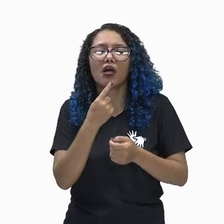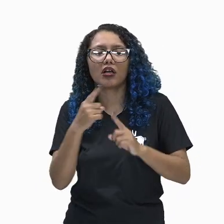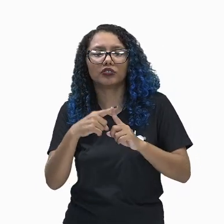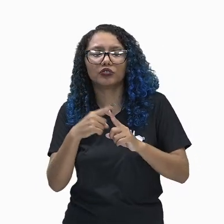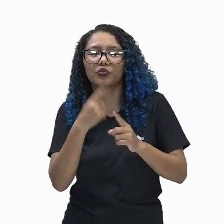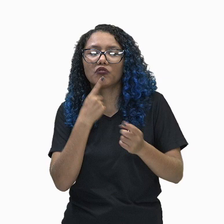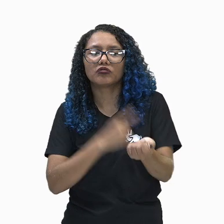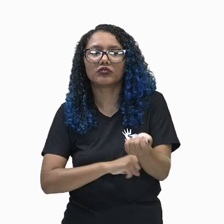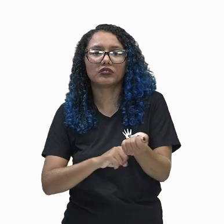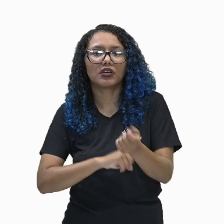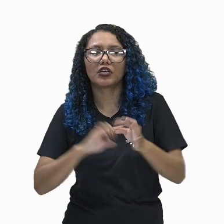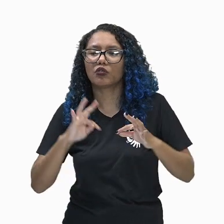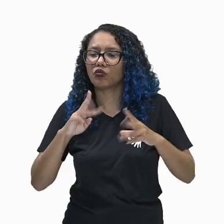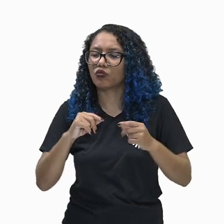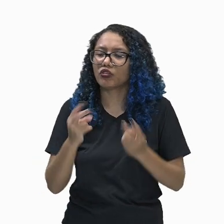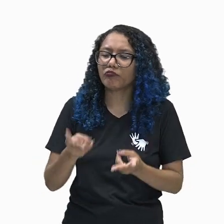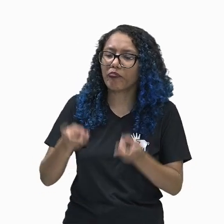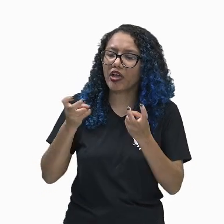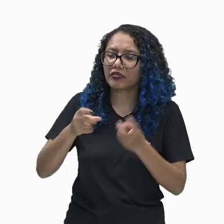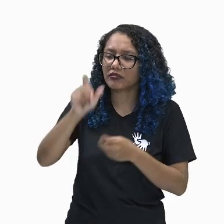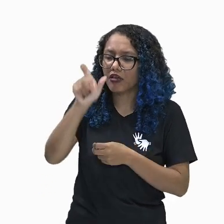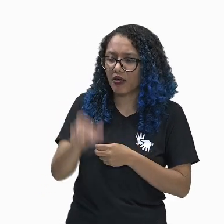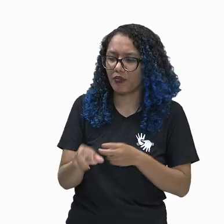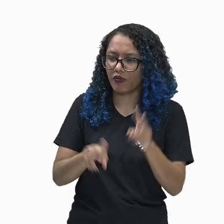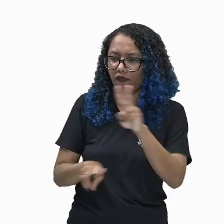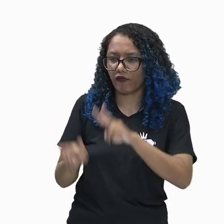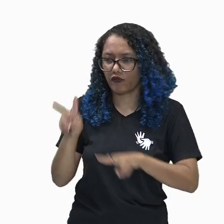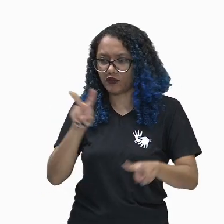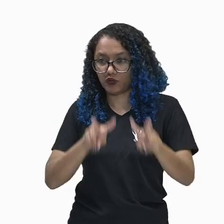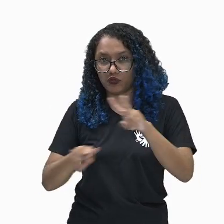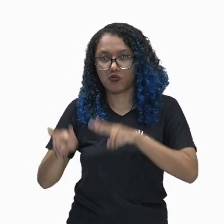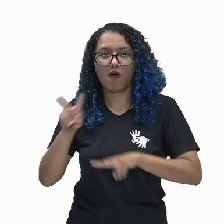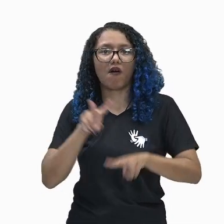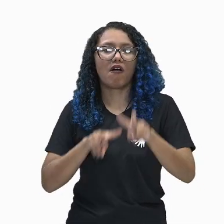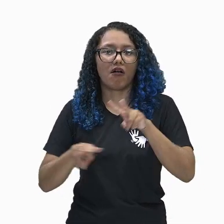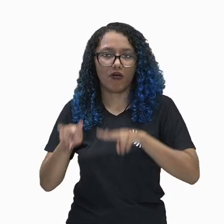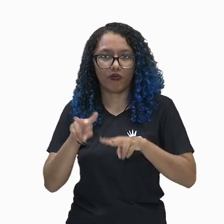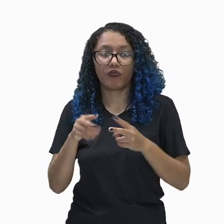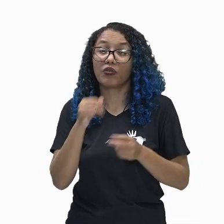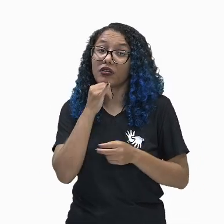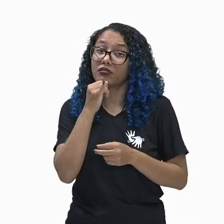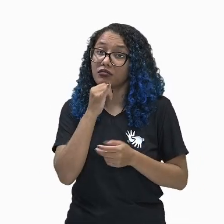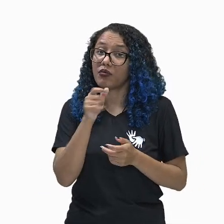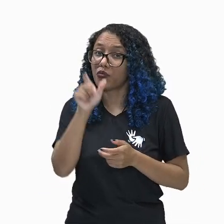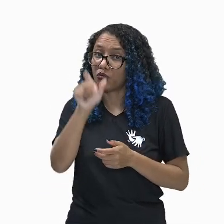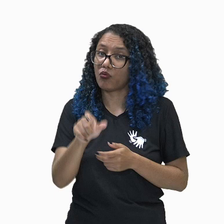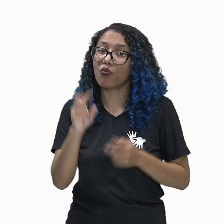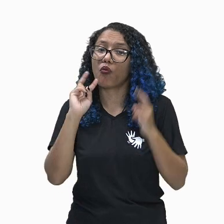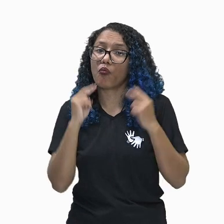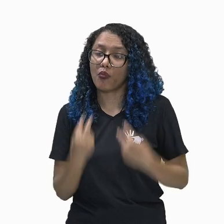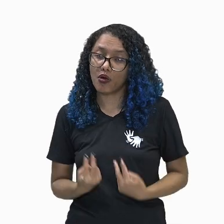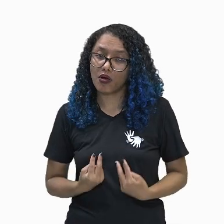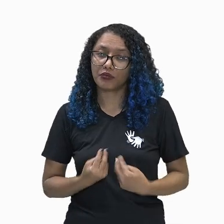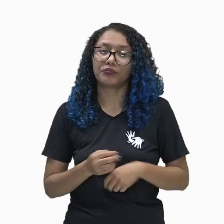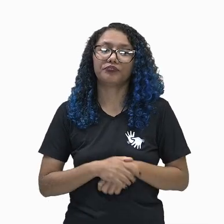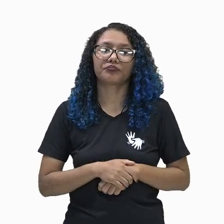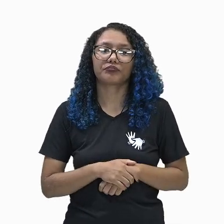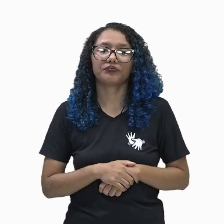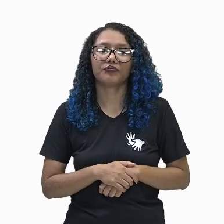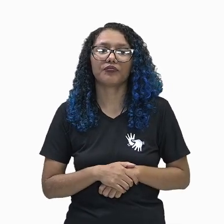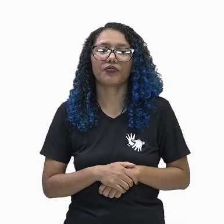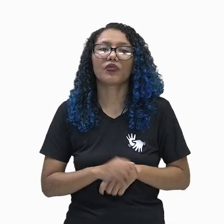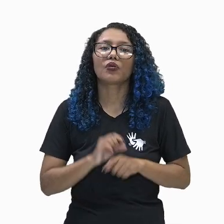pode observar no indivíduo, considerando aí o exemplo, a espécie humana. Ele é resultado da interação entre